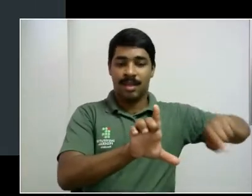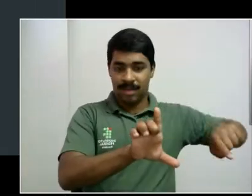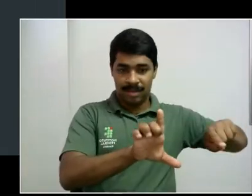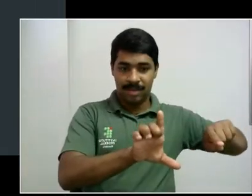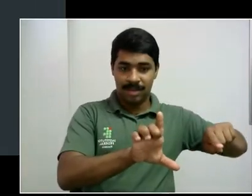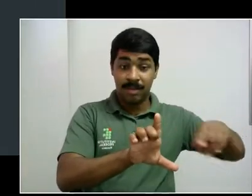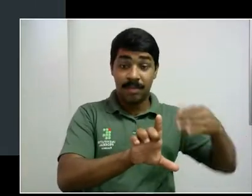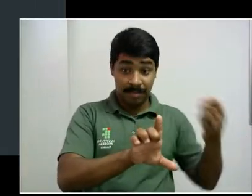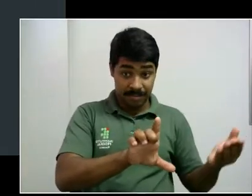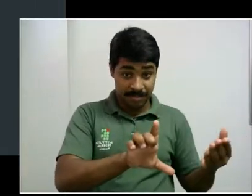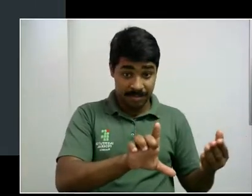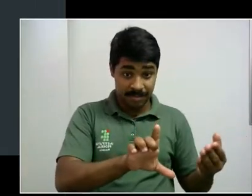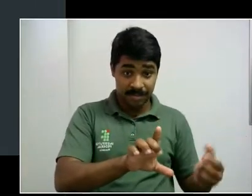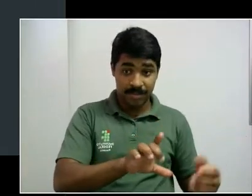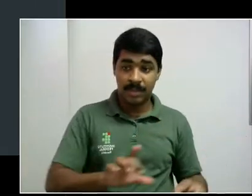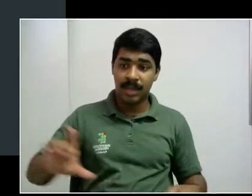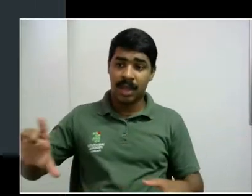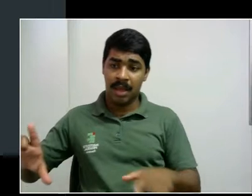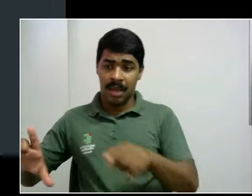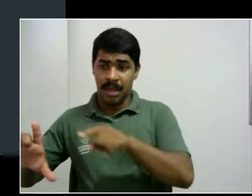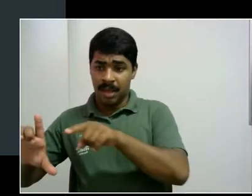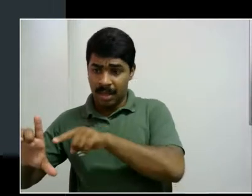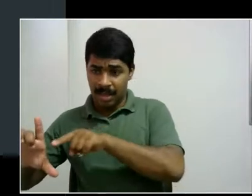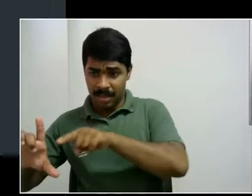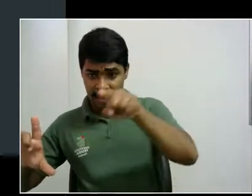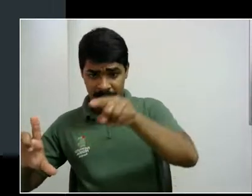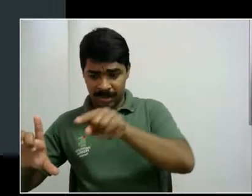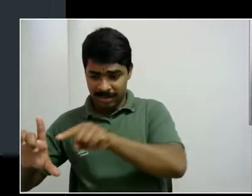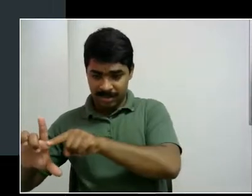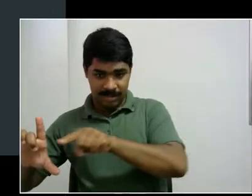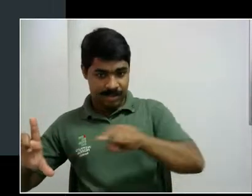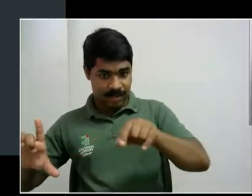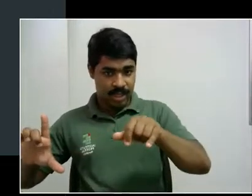eu usar como referência o eixo x,